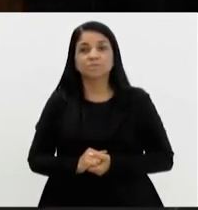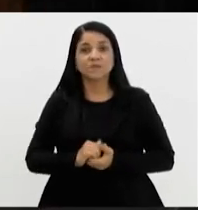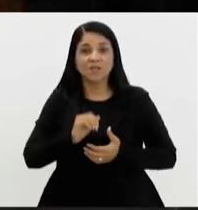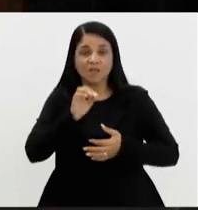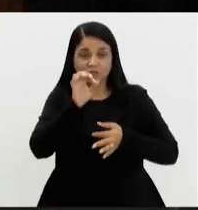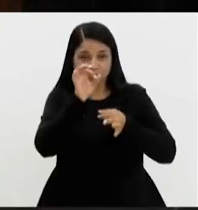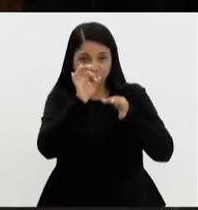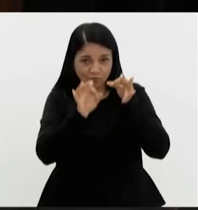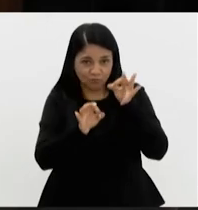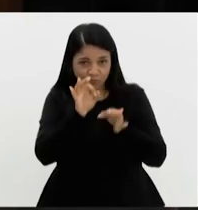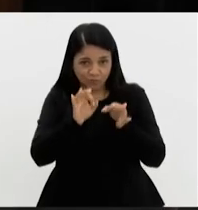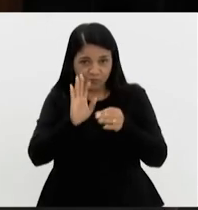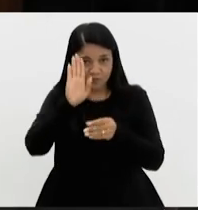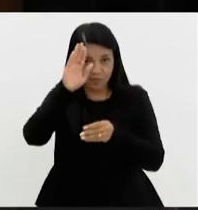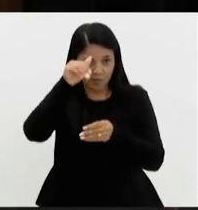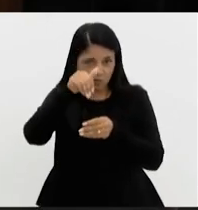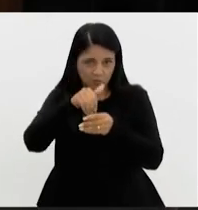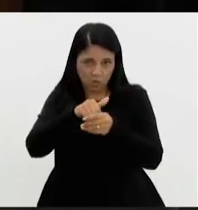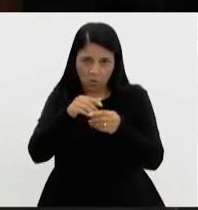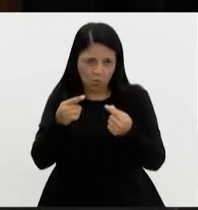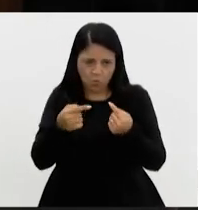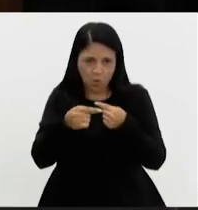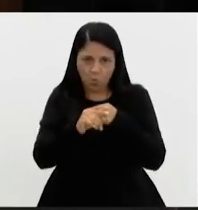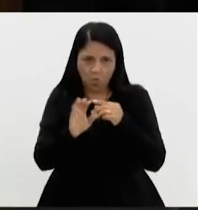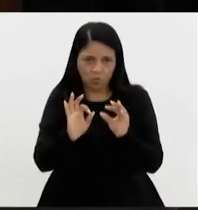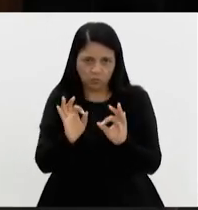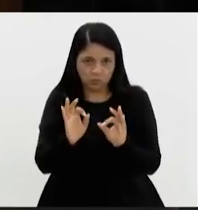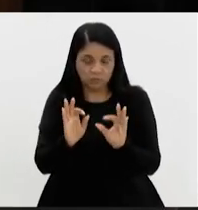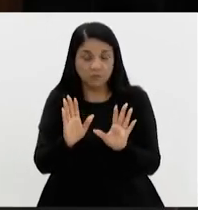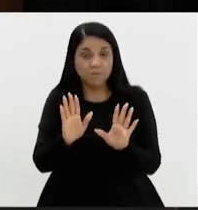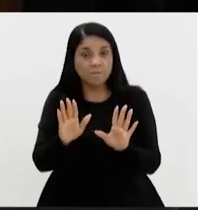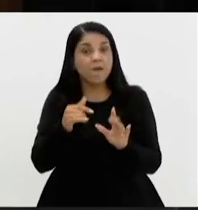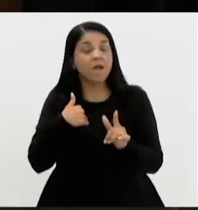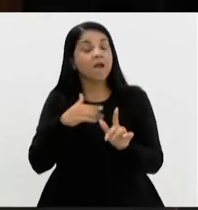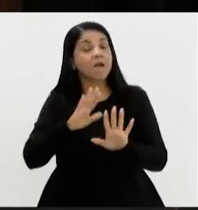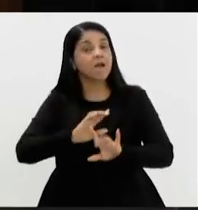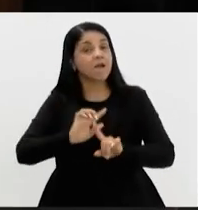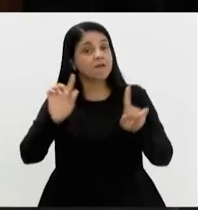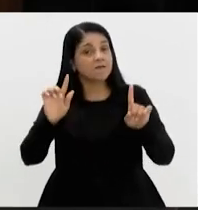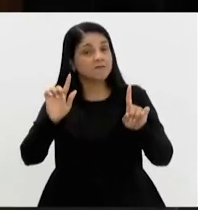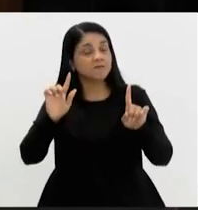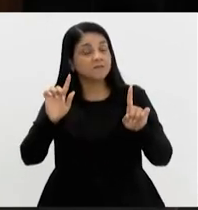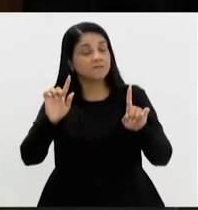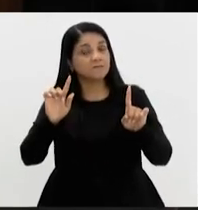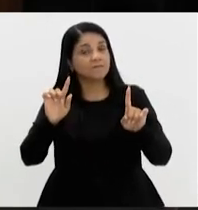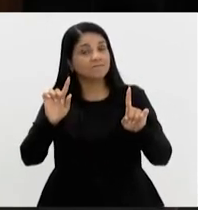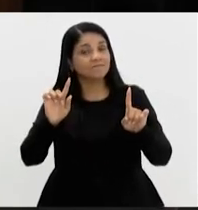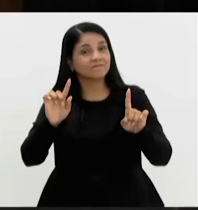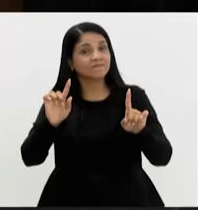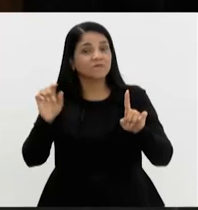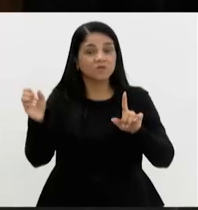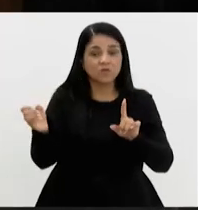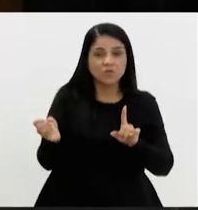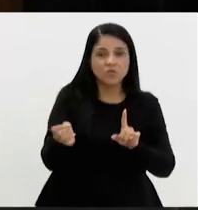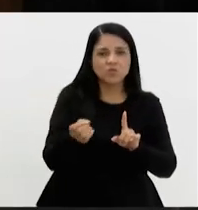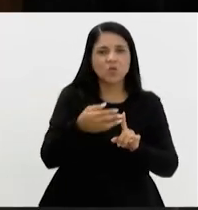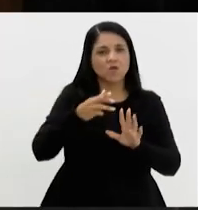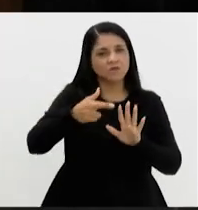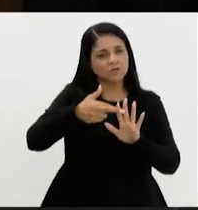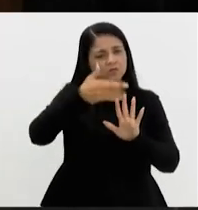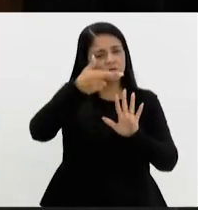eleitoral é contra mas trouxe alguns eh trouxe novas resoluções